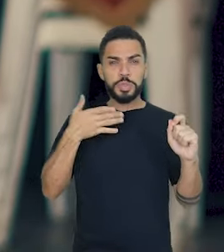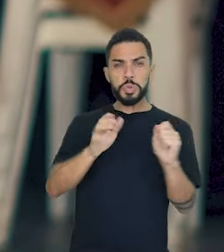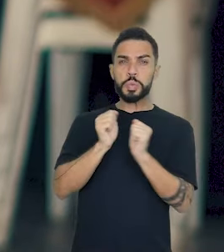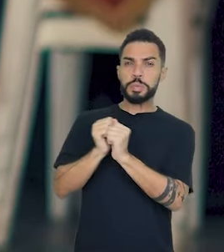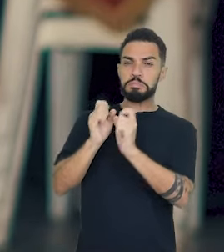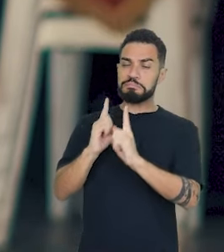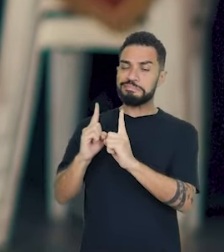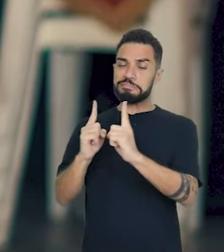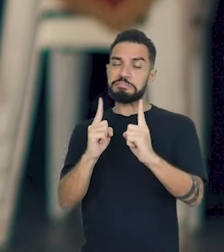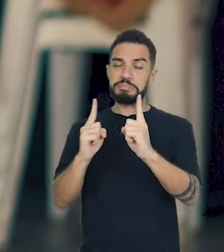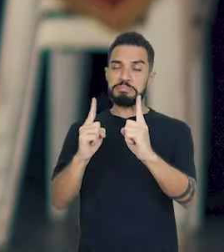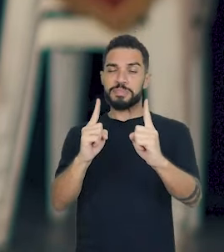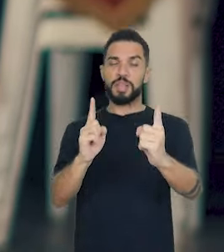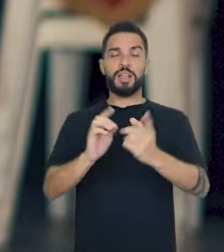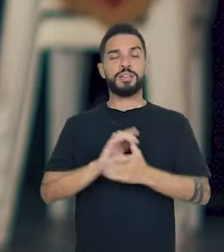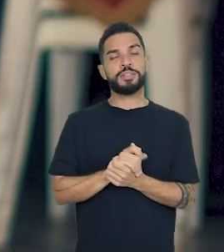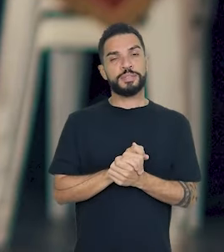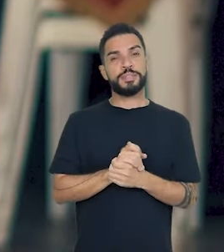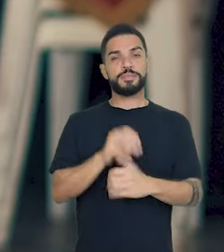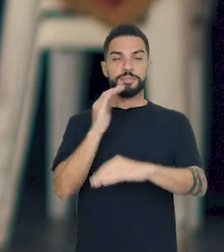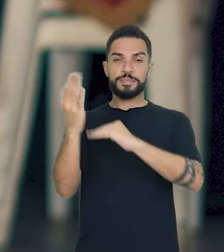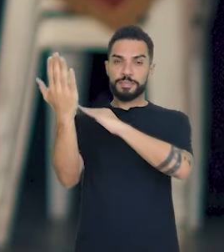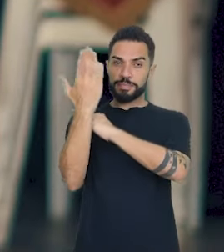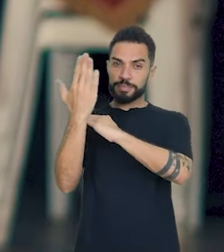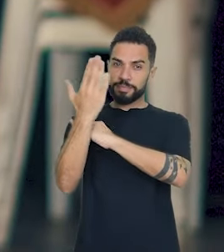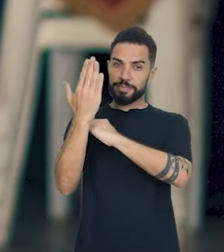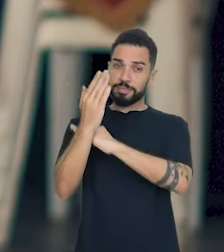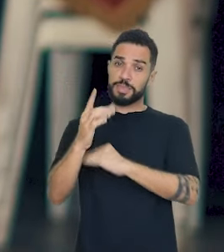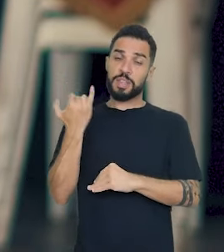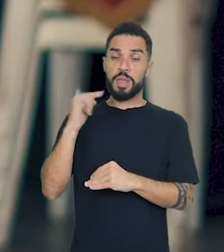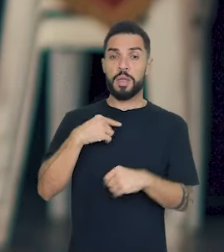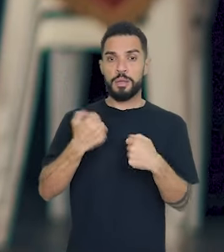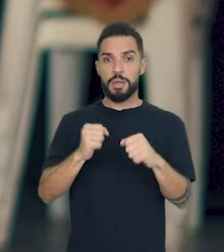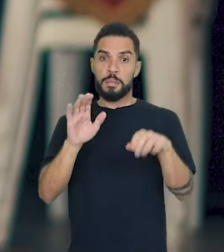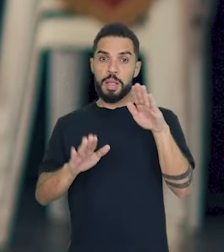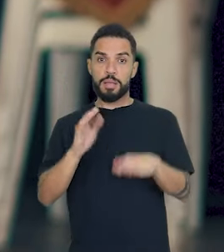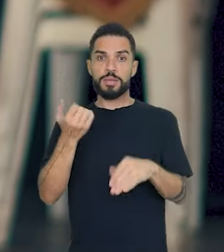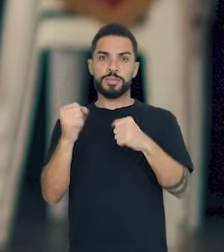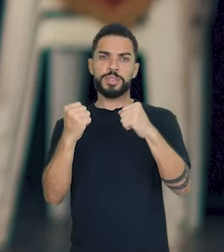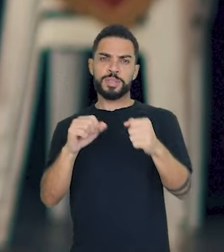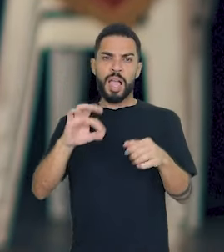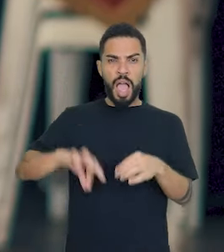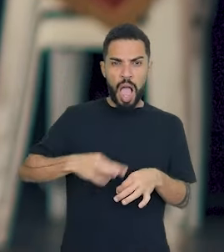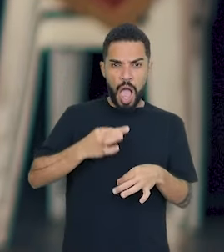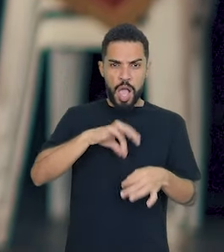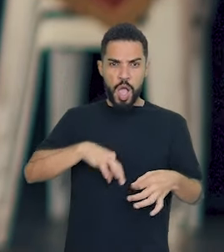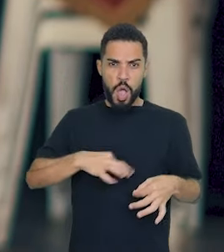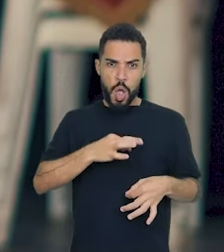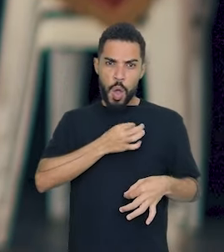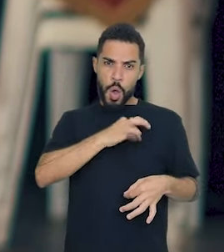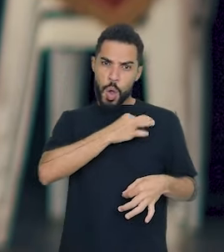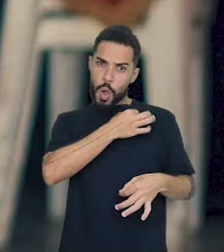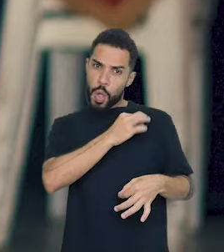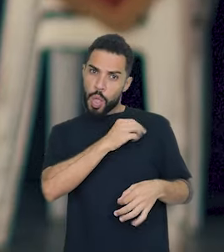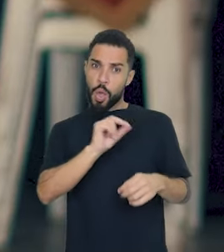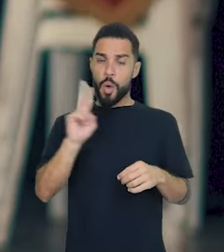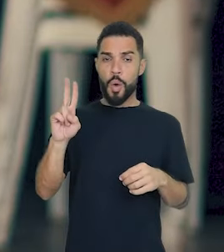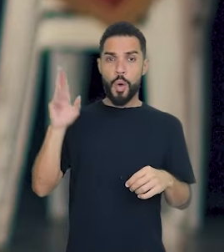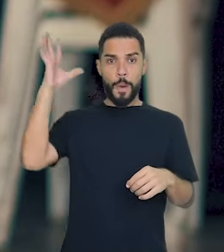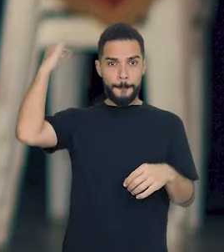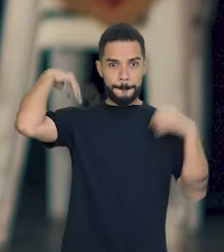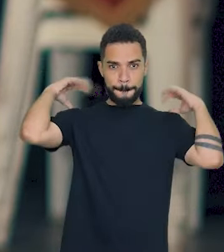mas é como... Você vai me ajudar, o que é ajudar? Às vezes eu preciso de uma costura, às vezes eu caio uma